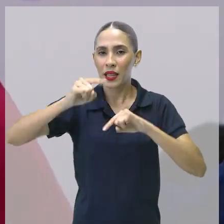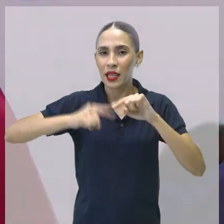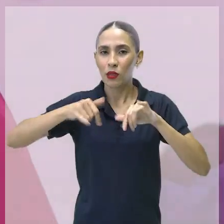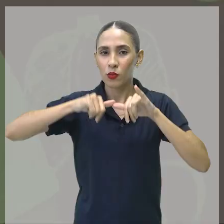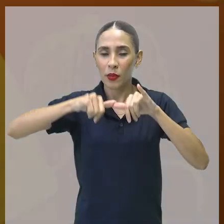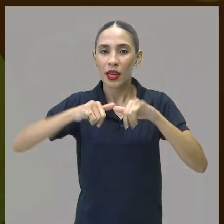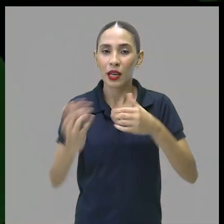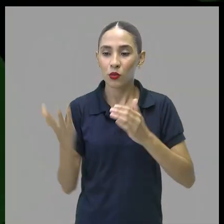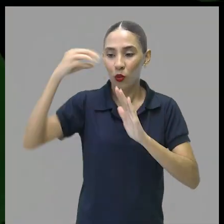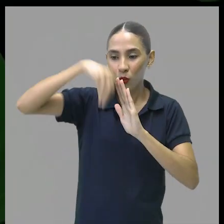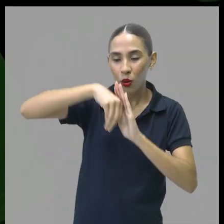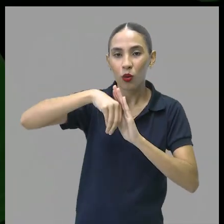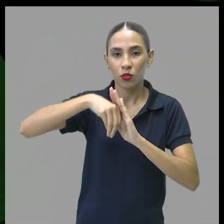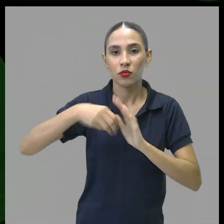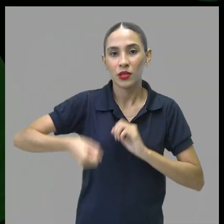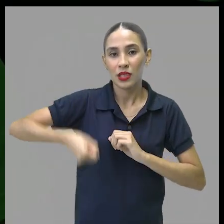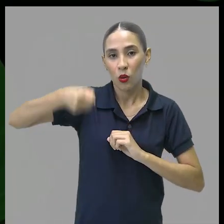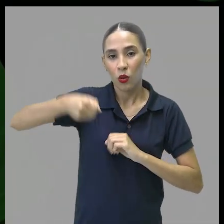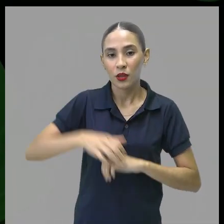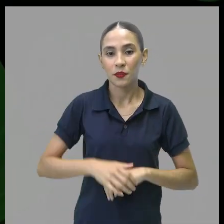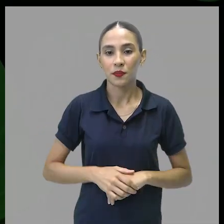naquela sacola.